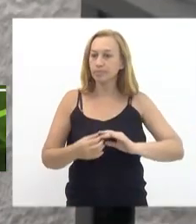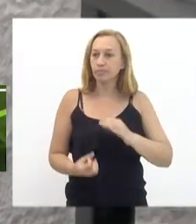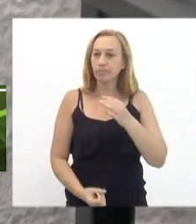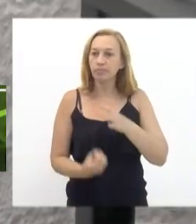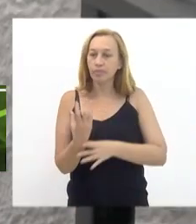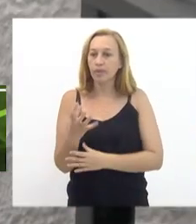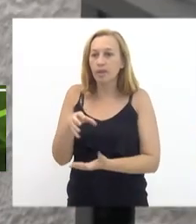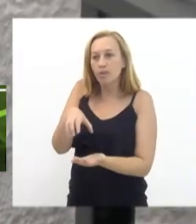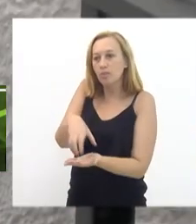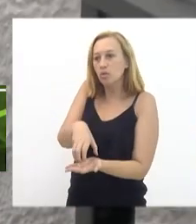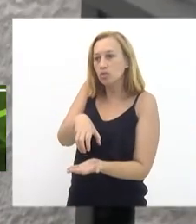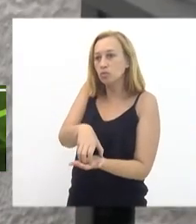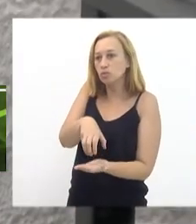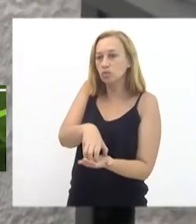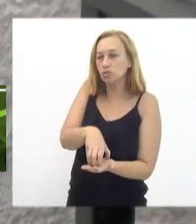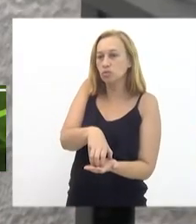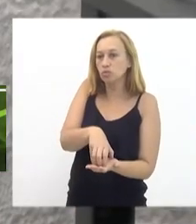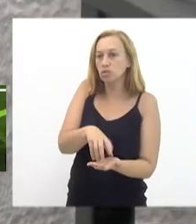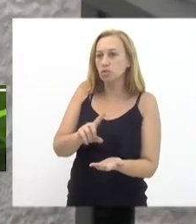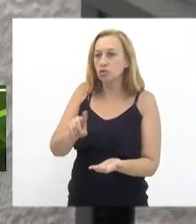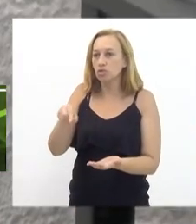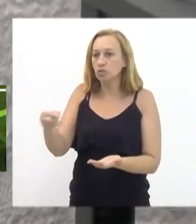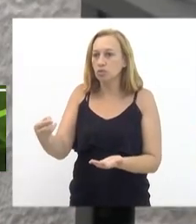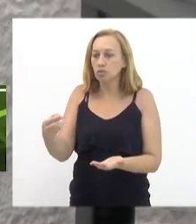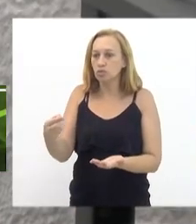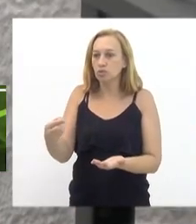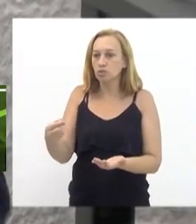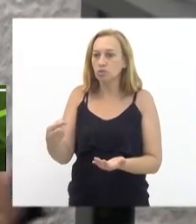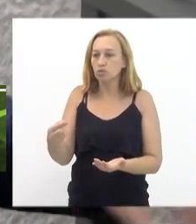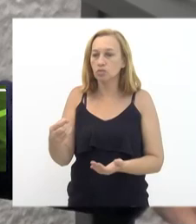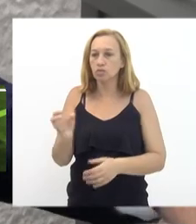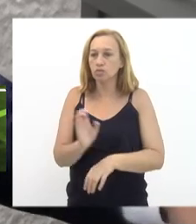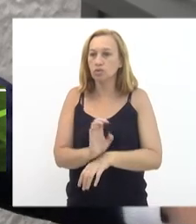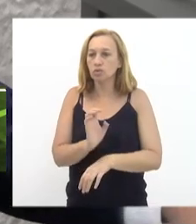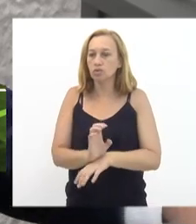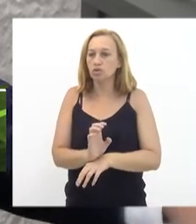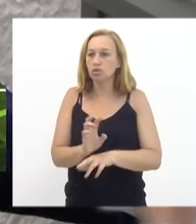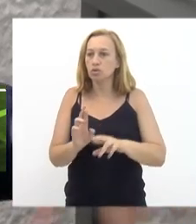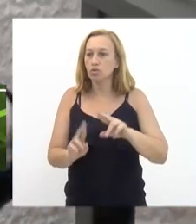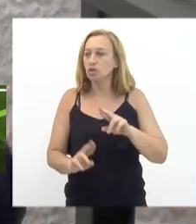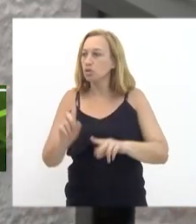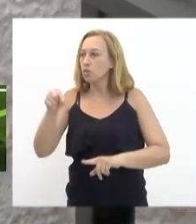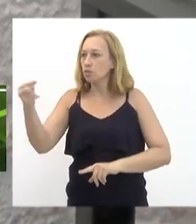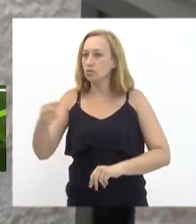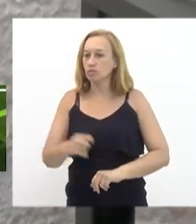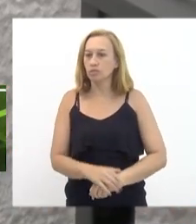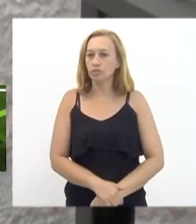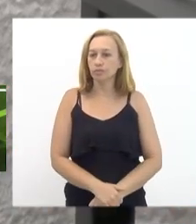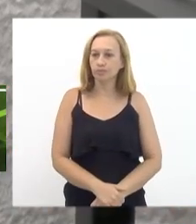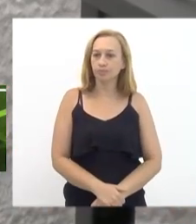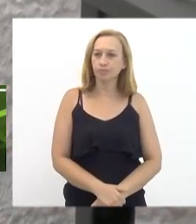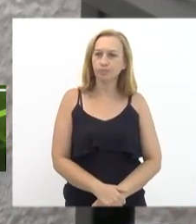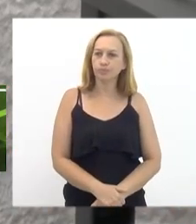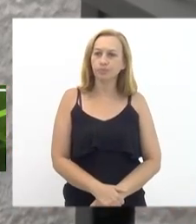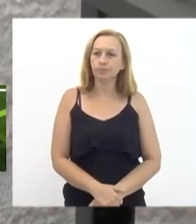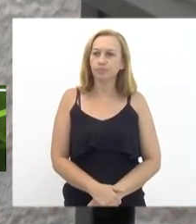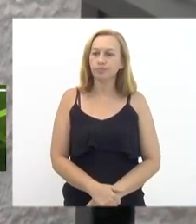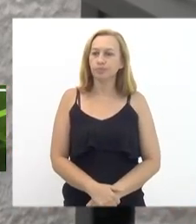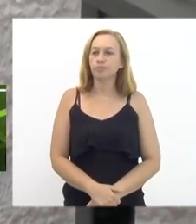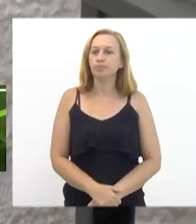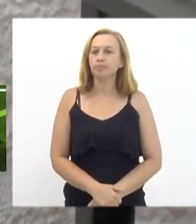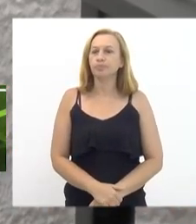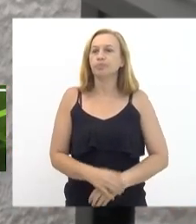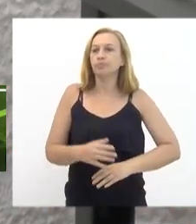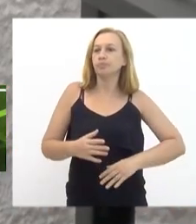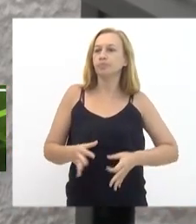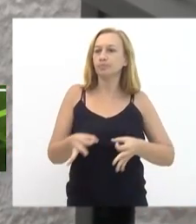de próximos ao estado como é o caso da UERJ outro e o programa